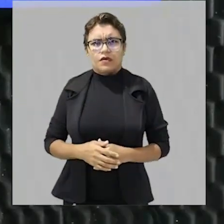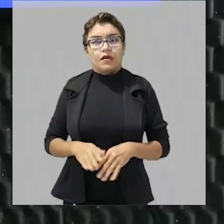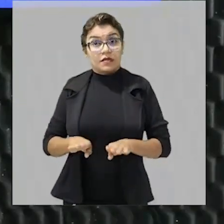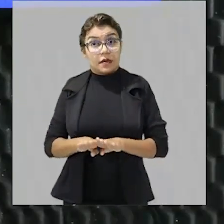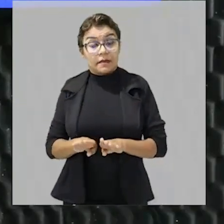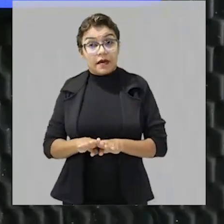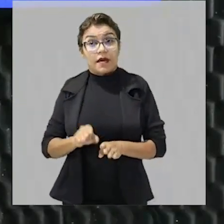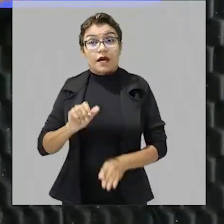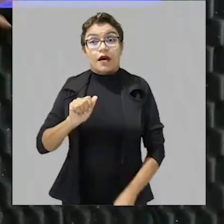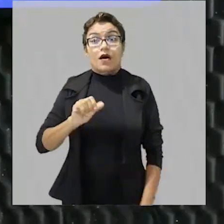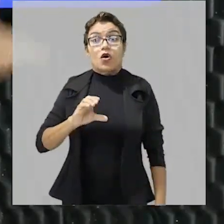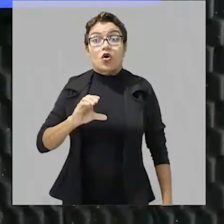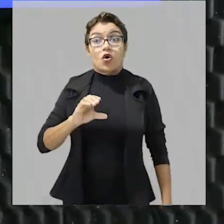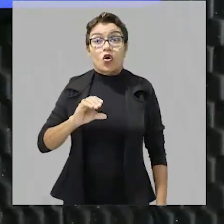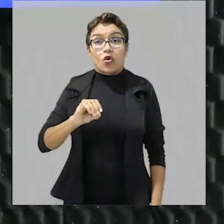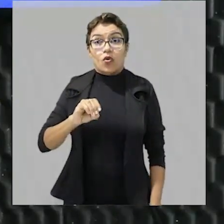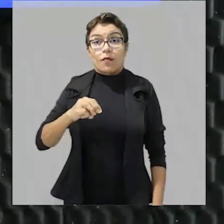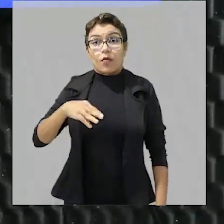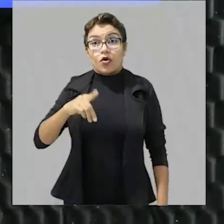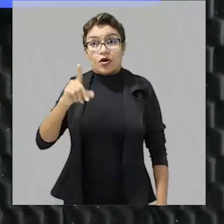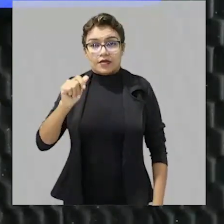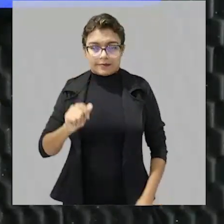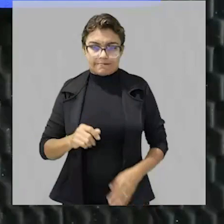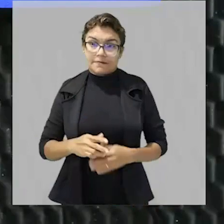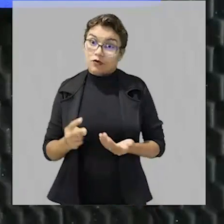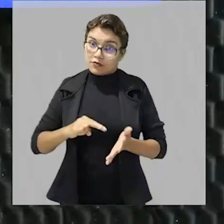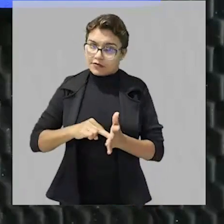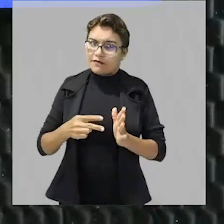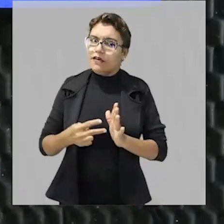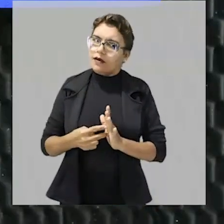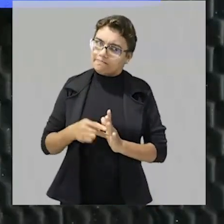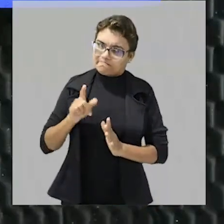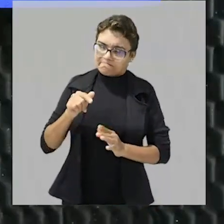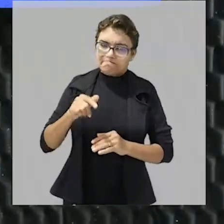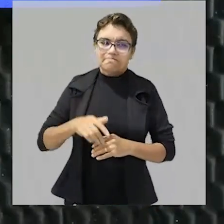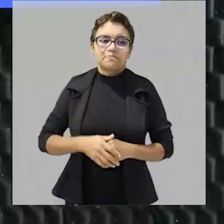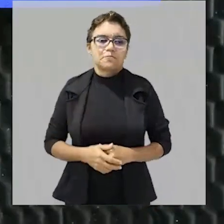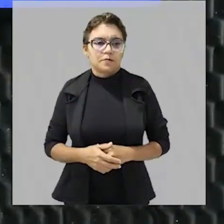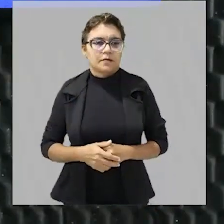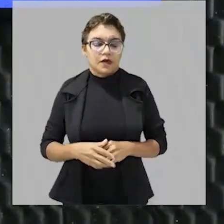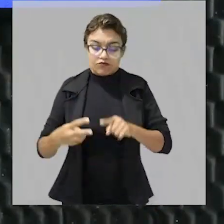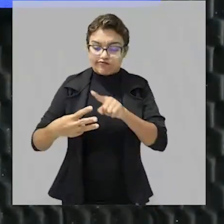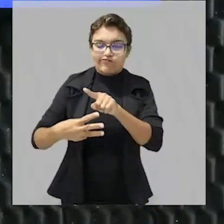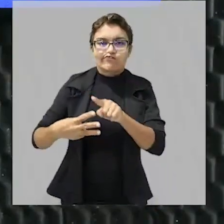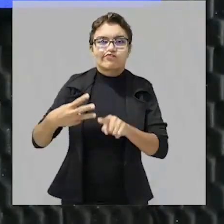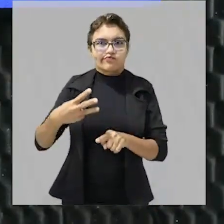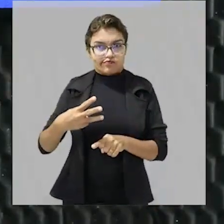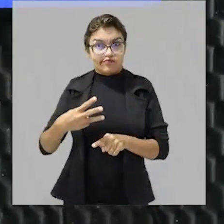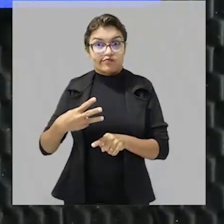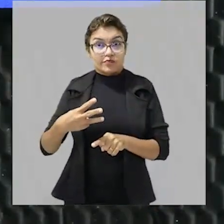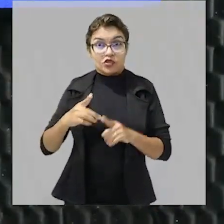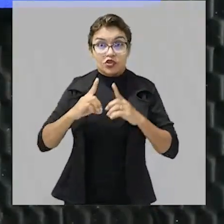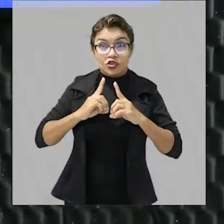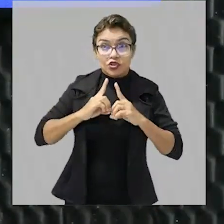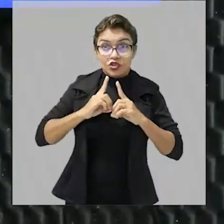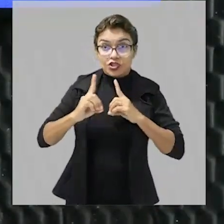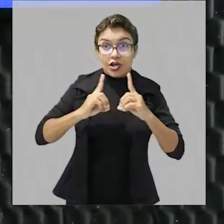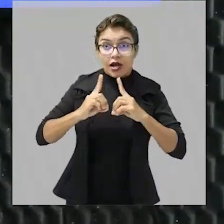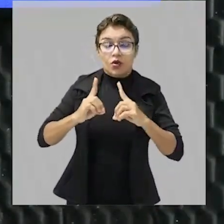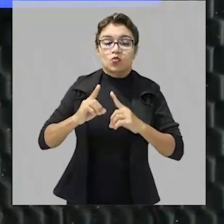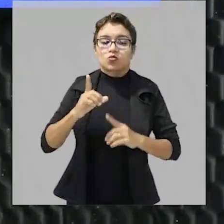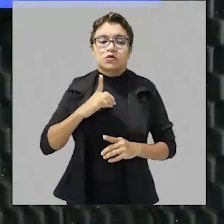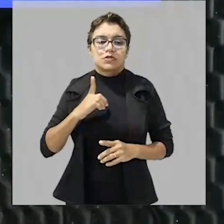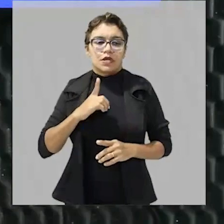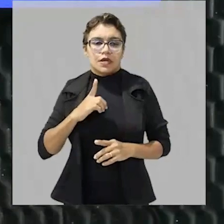e aí chegaram mais do que eu previ, né? Então eu vou acomodá-las como? Eu vou dar meu jeito de